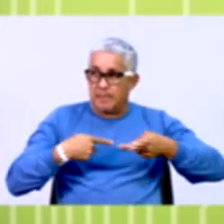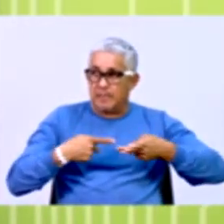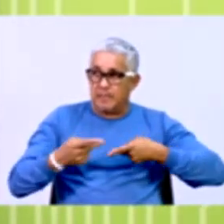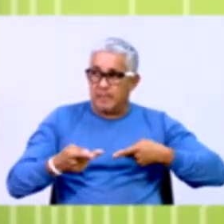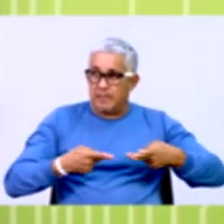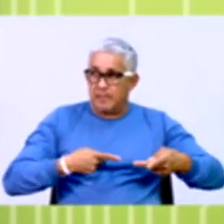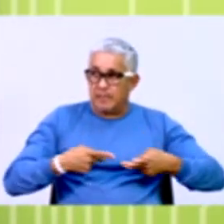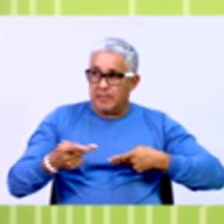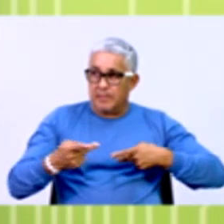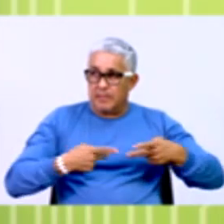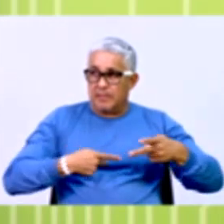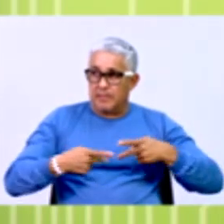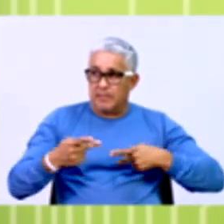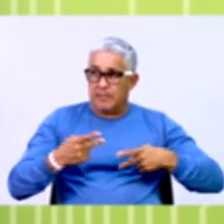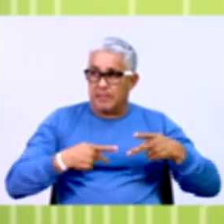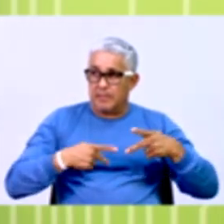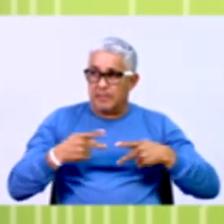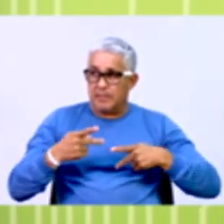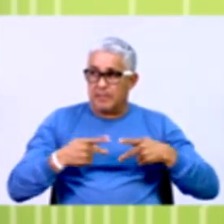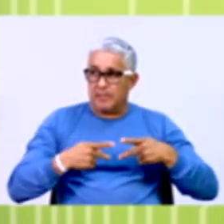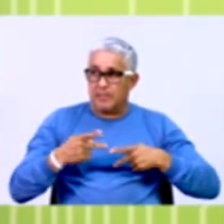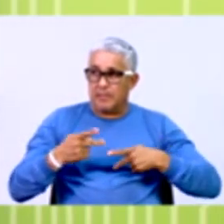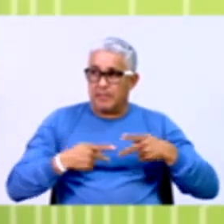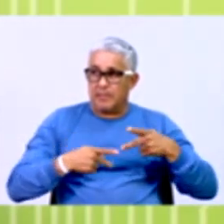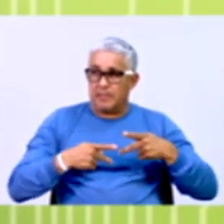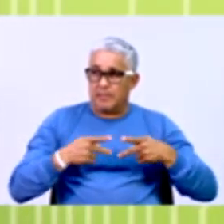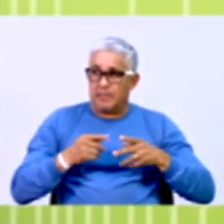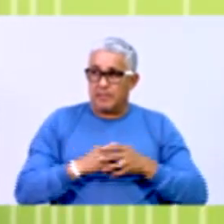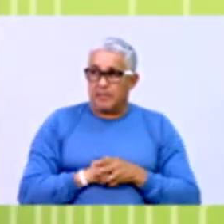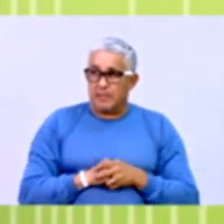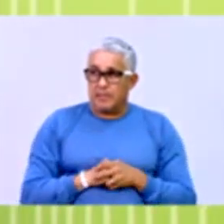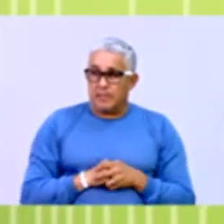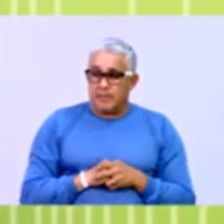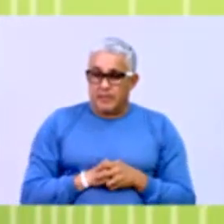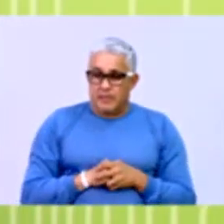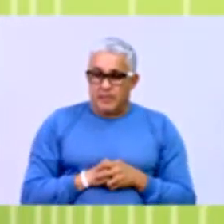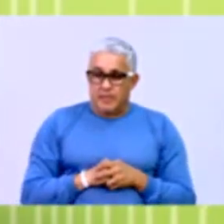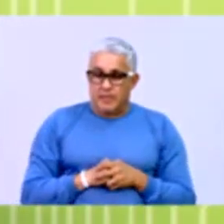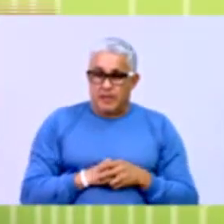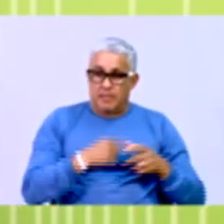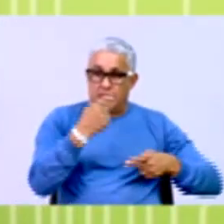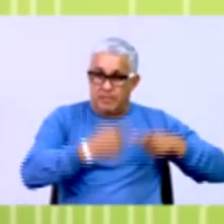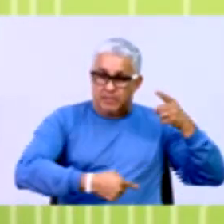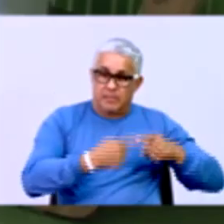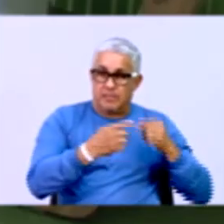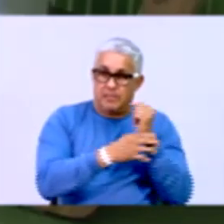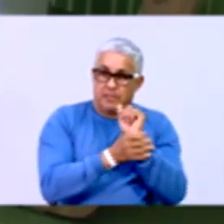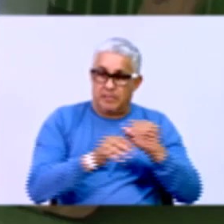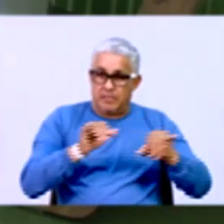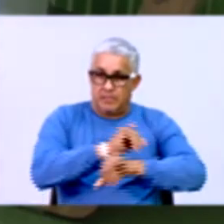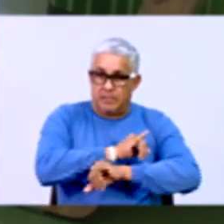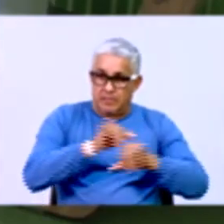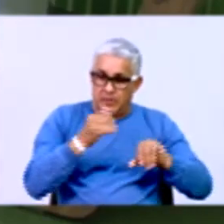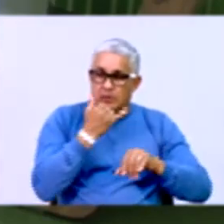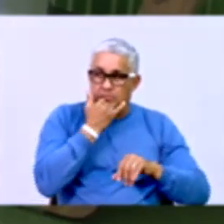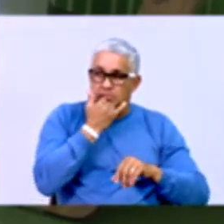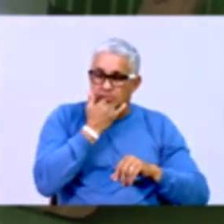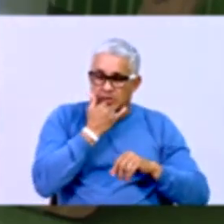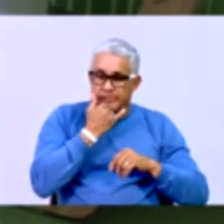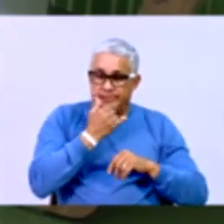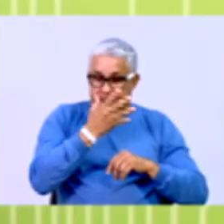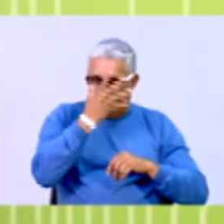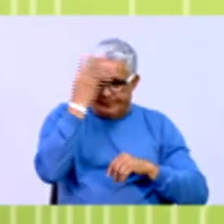aquele plano anterior que nós falamos lá. Contingência, não? Não, política de segurança da informação. Segurança. Perdão, deu um branco